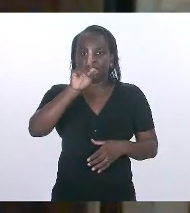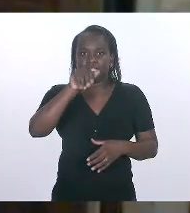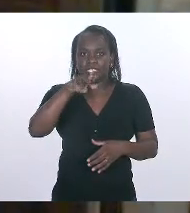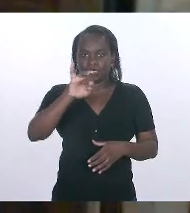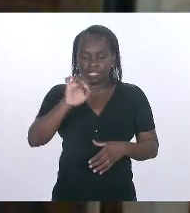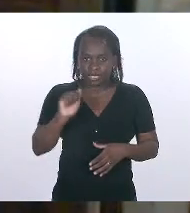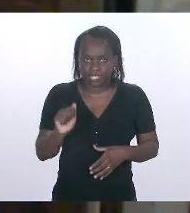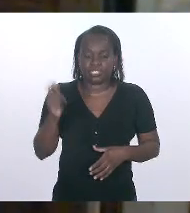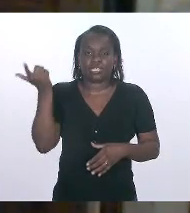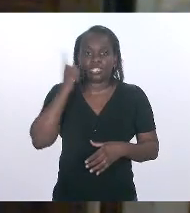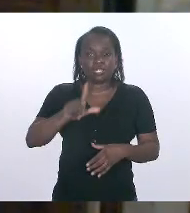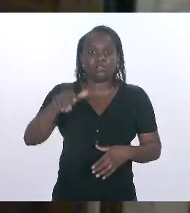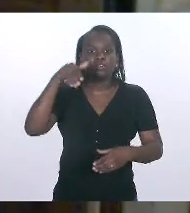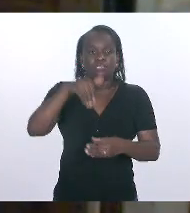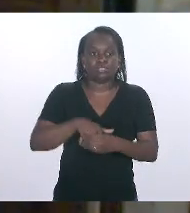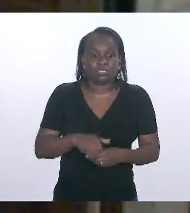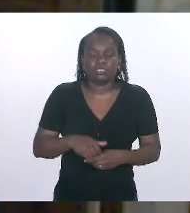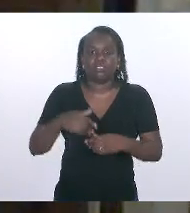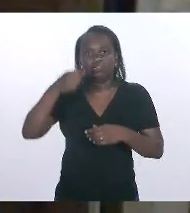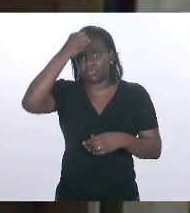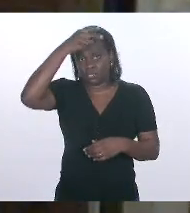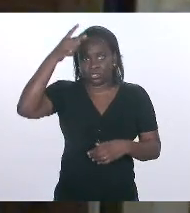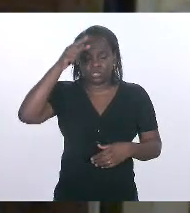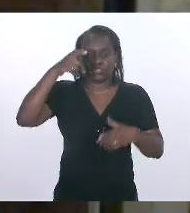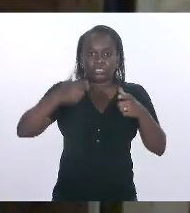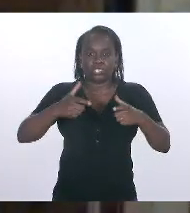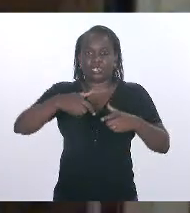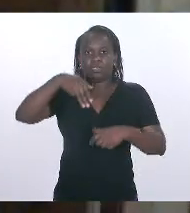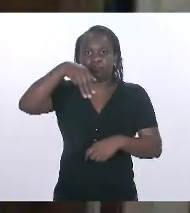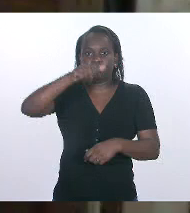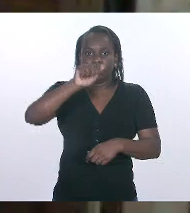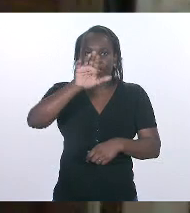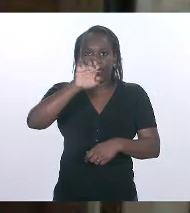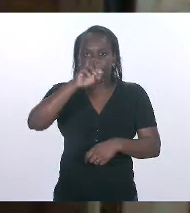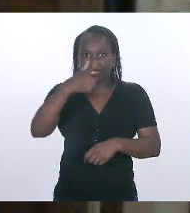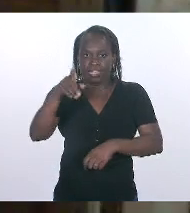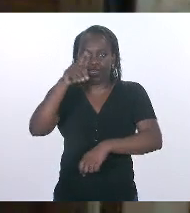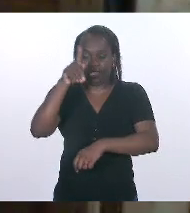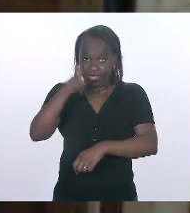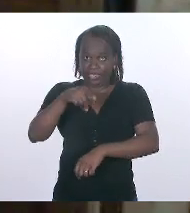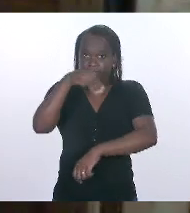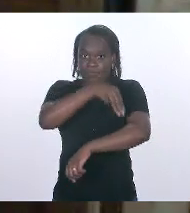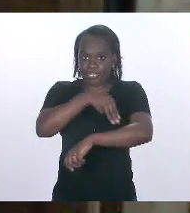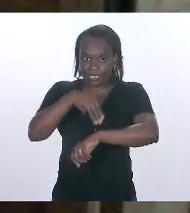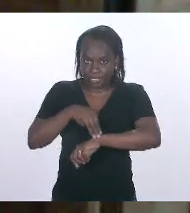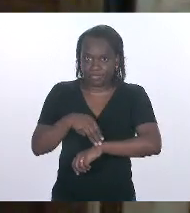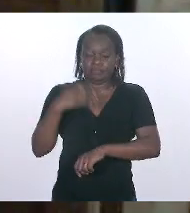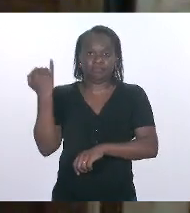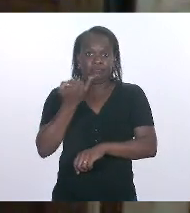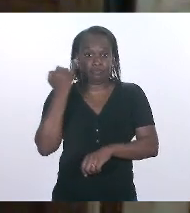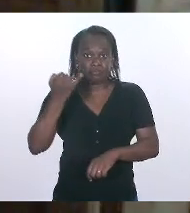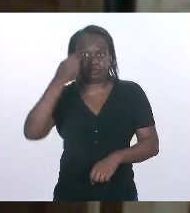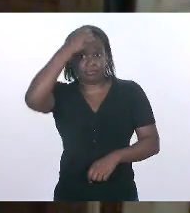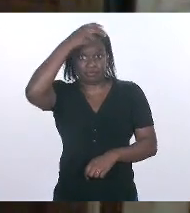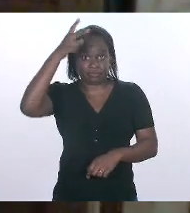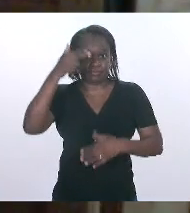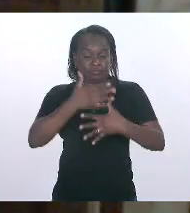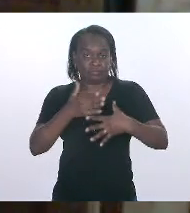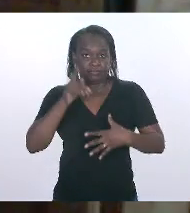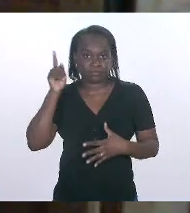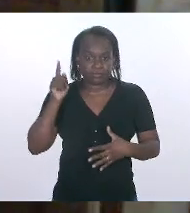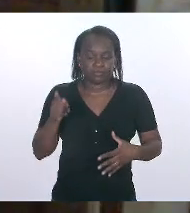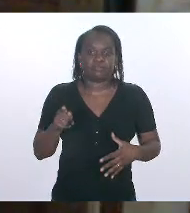as eleições no município de Macaé, importante município, né,